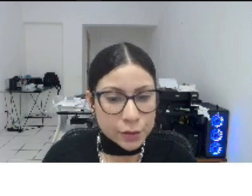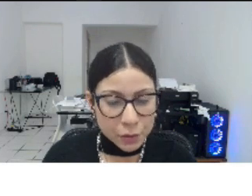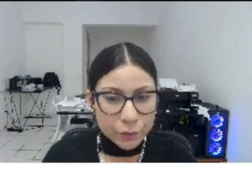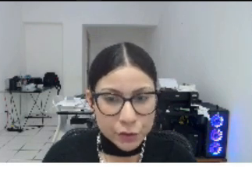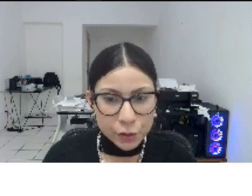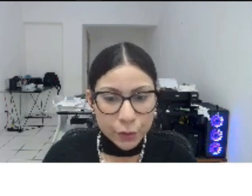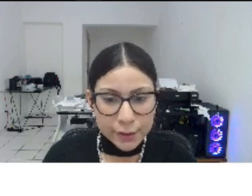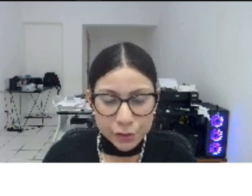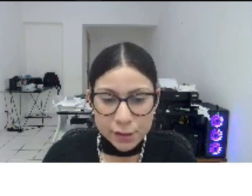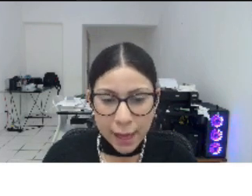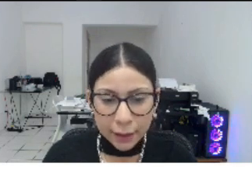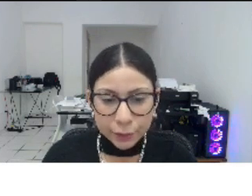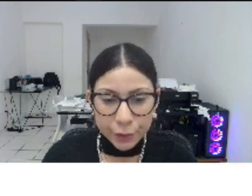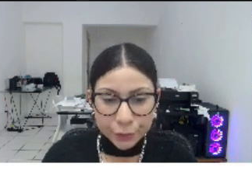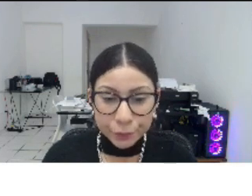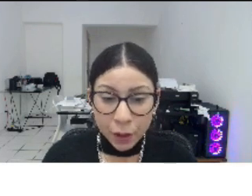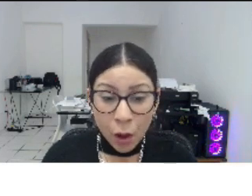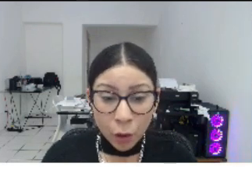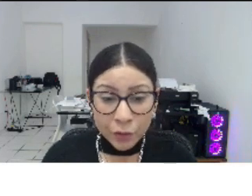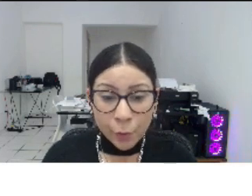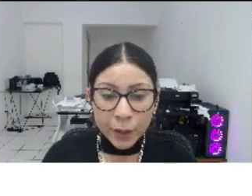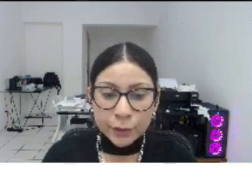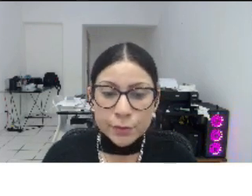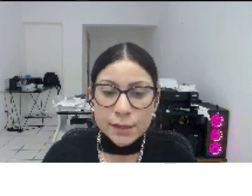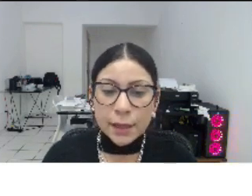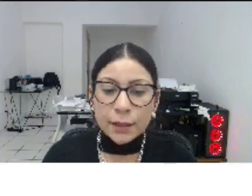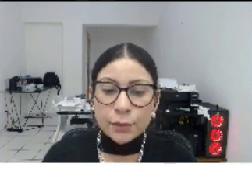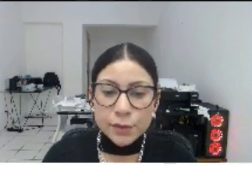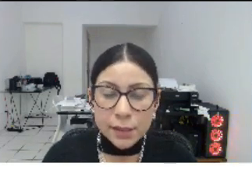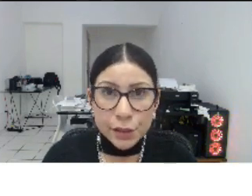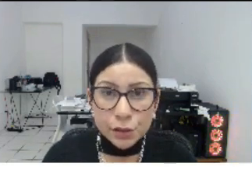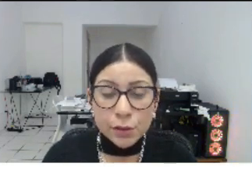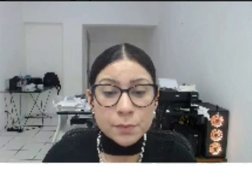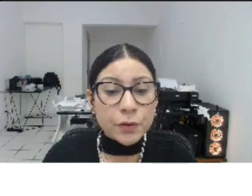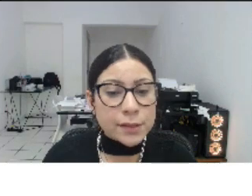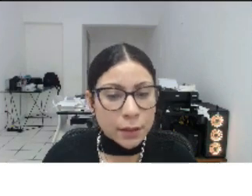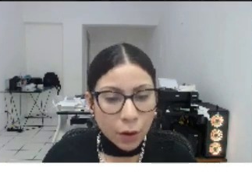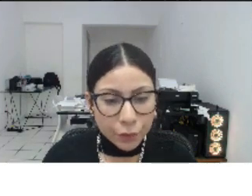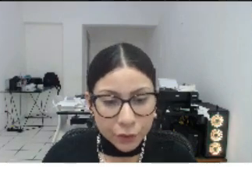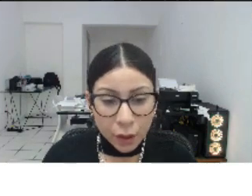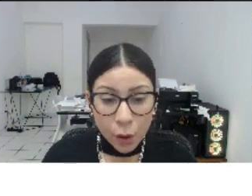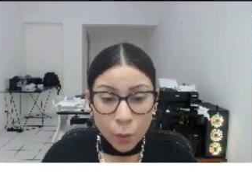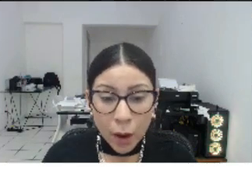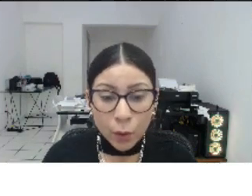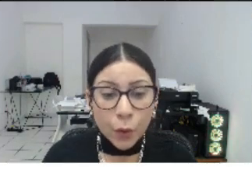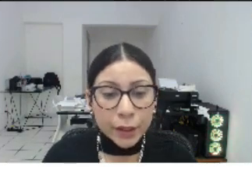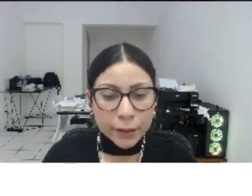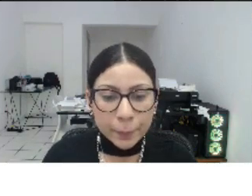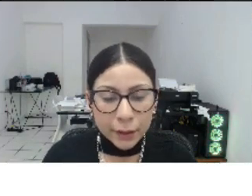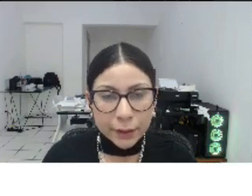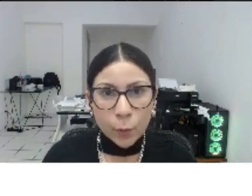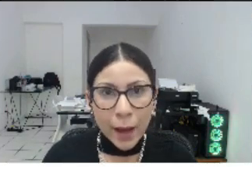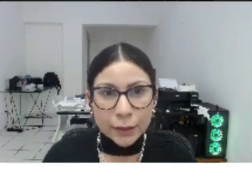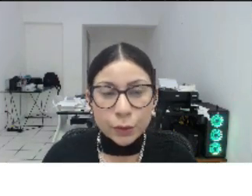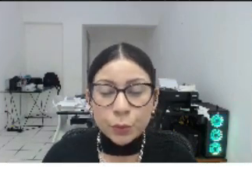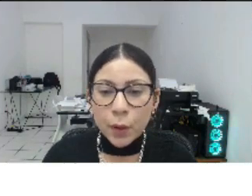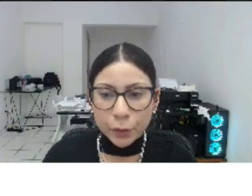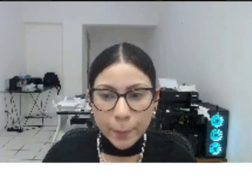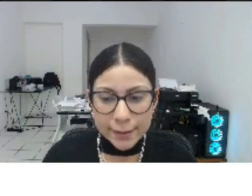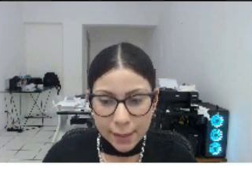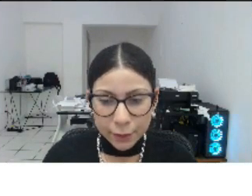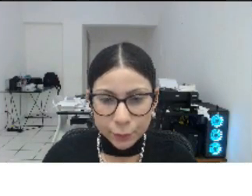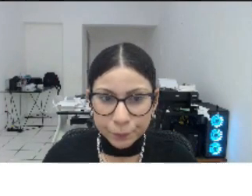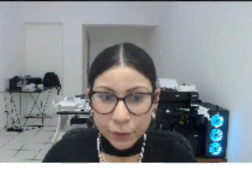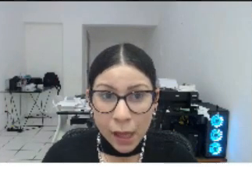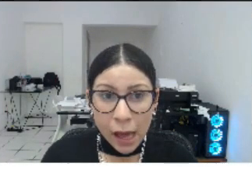em 2022, diz relatório. Houve aumentos seguidos desde 2019, com a corrida pela derrubada no